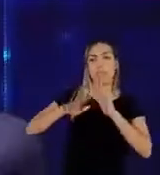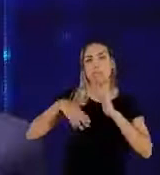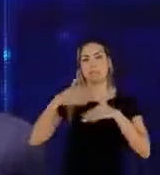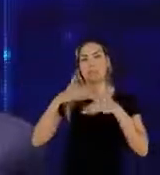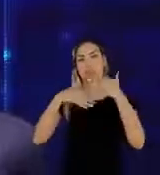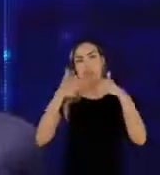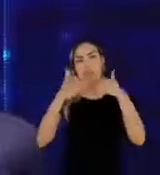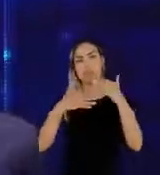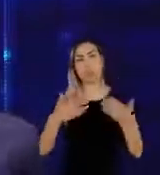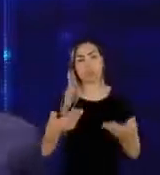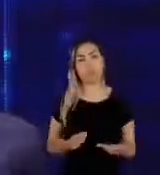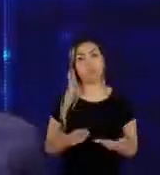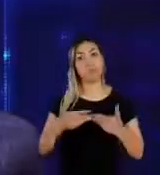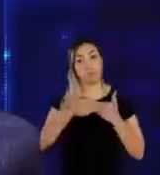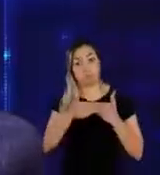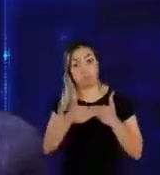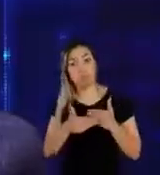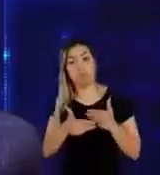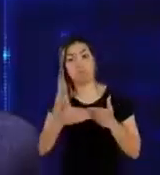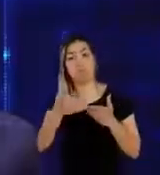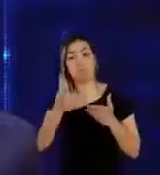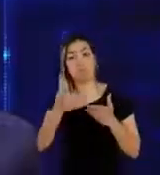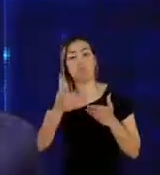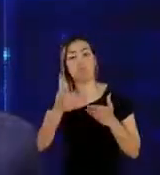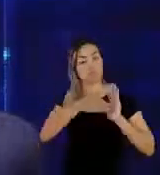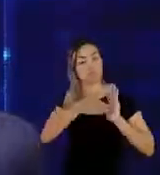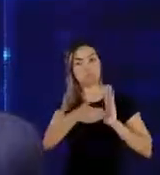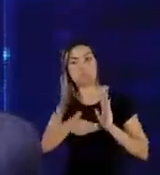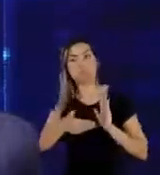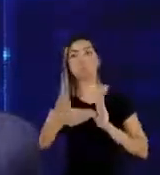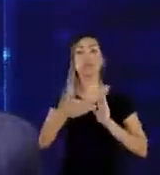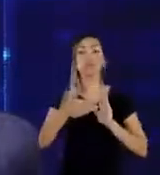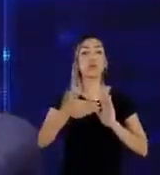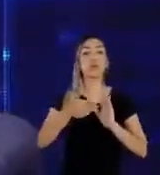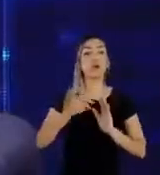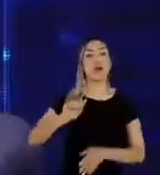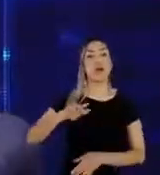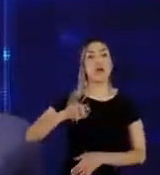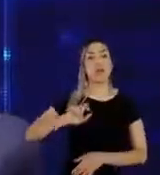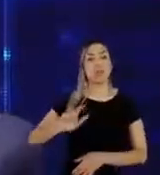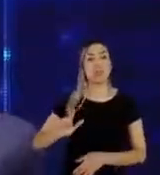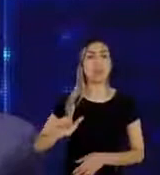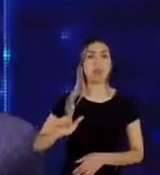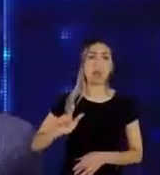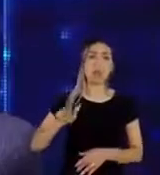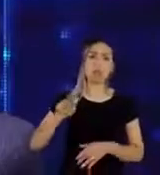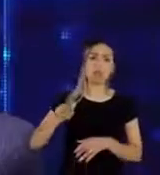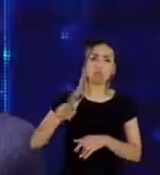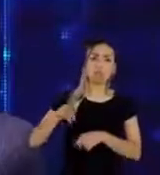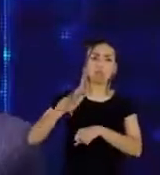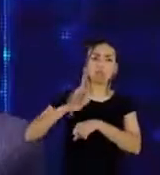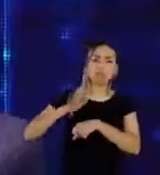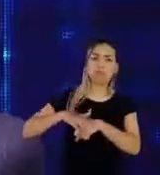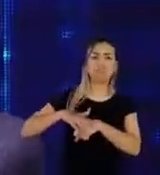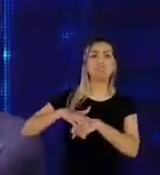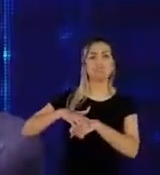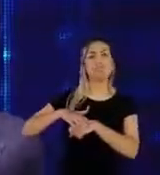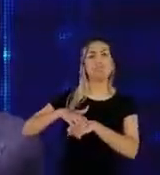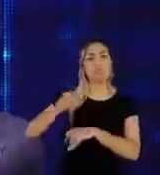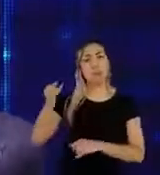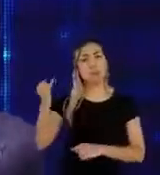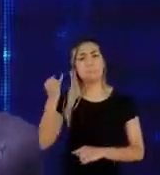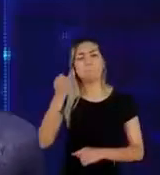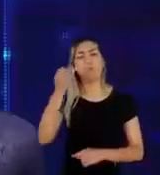a partir disso, a ANEEL ela teve ali um papel muito importante, um papel de